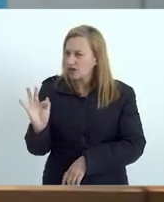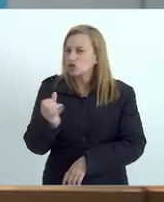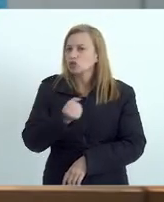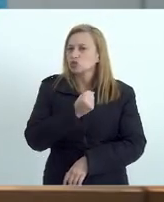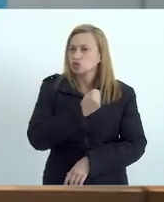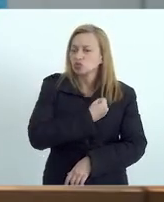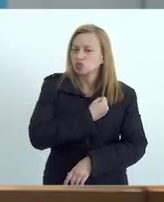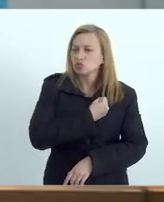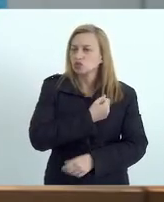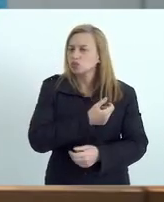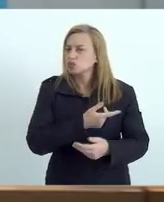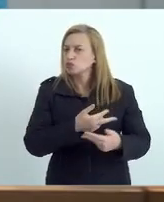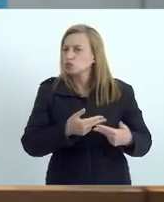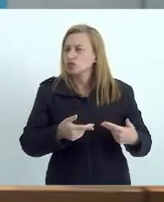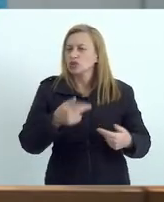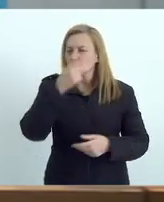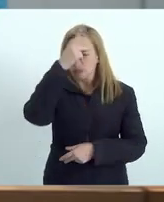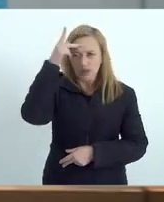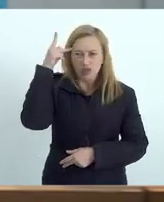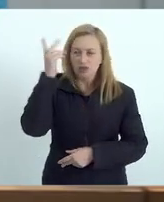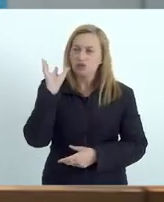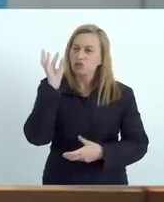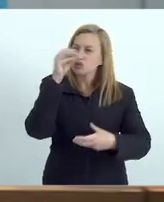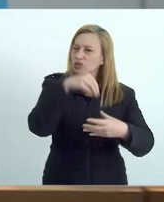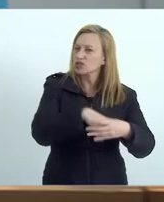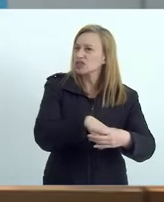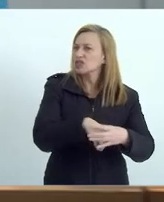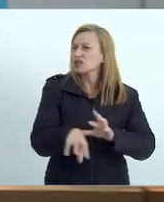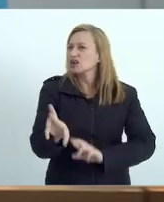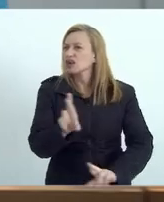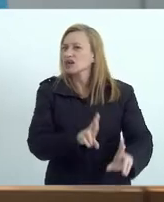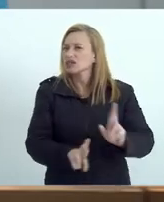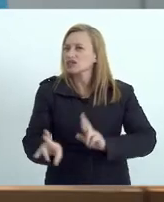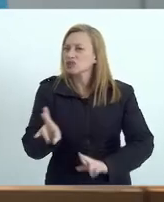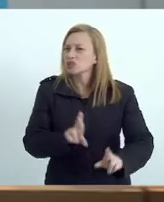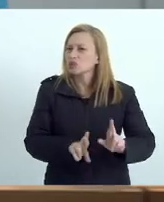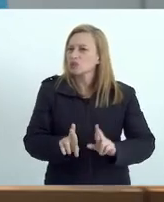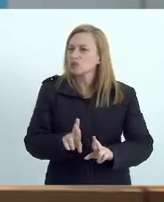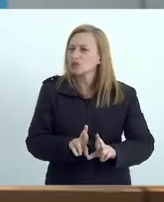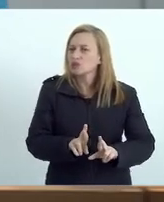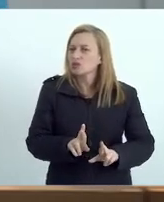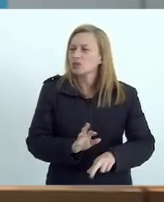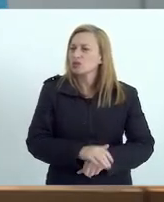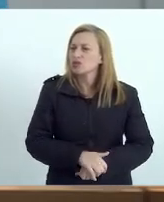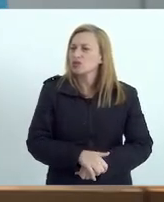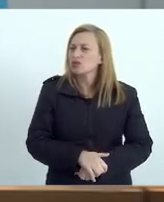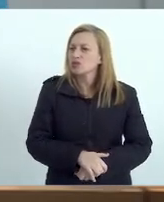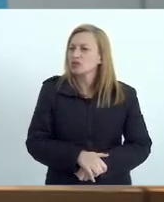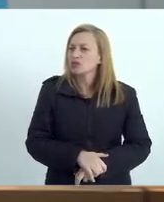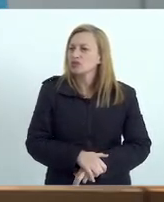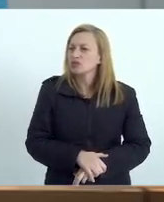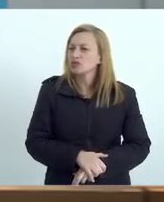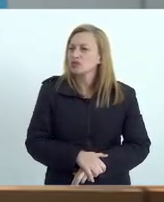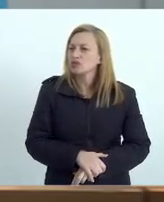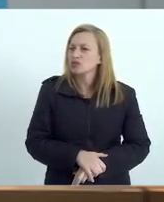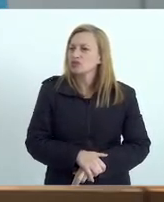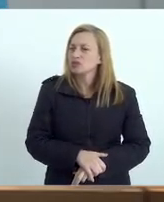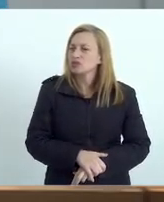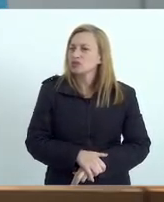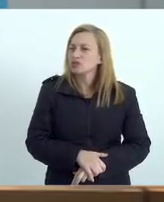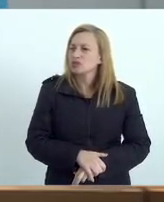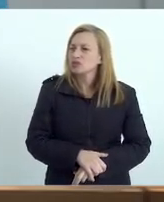número de candidatos foram inseridos na relação em uma relação é